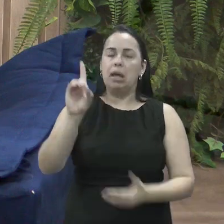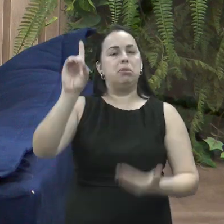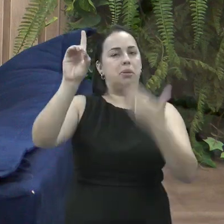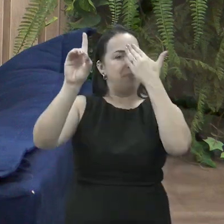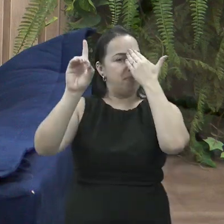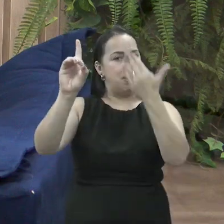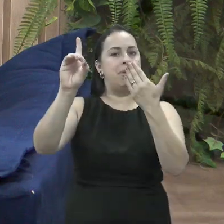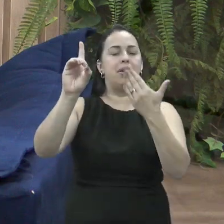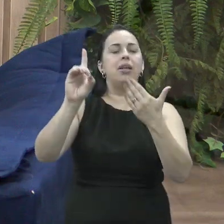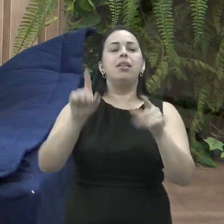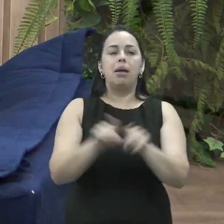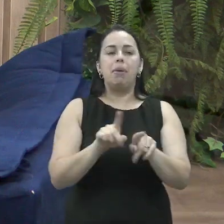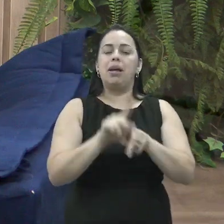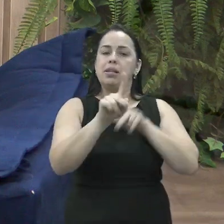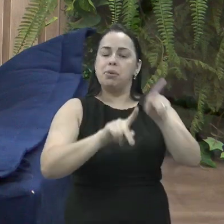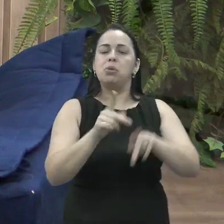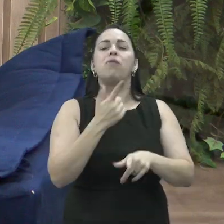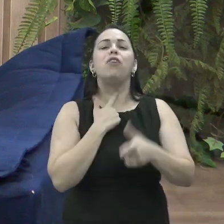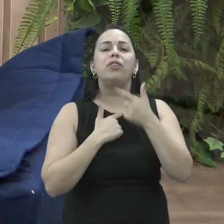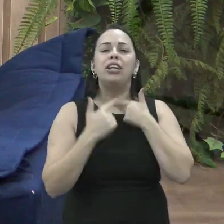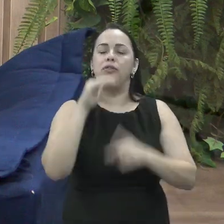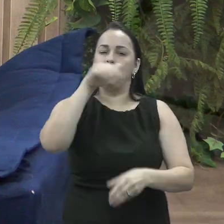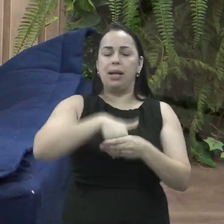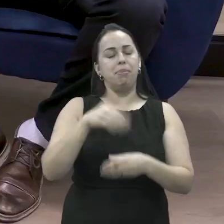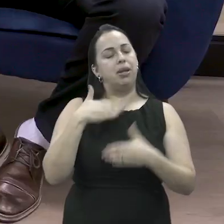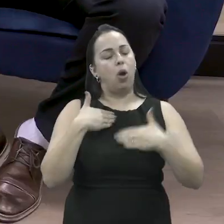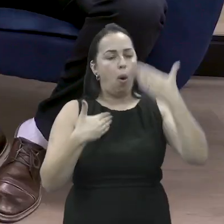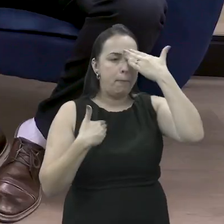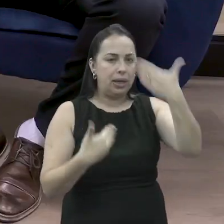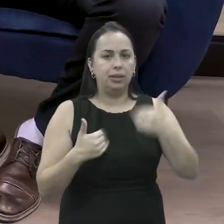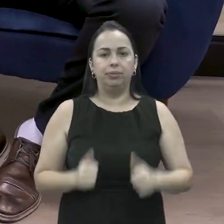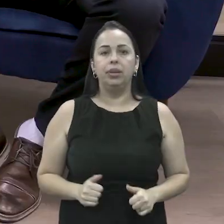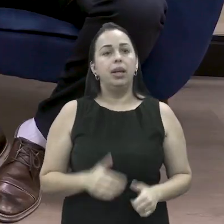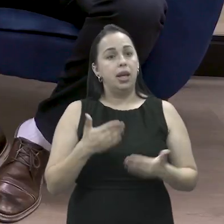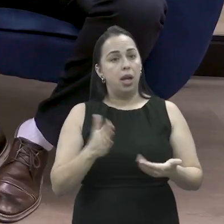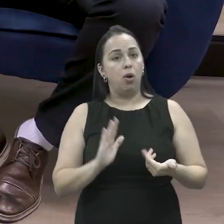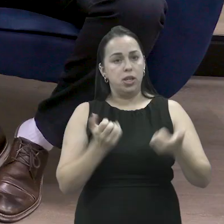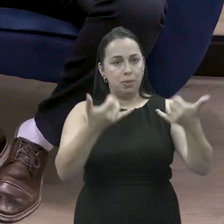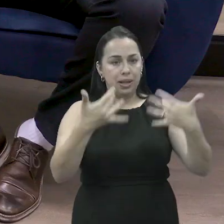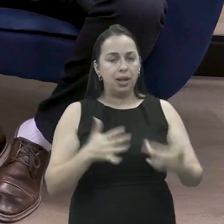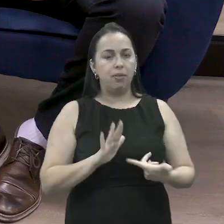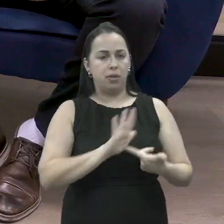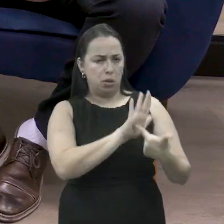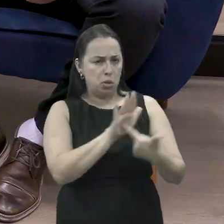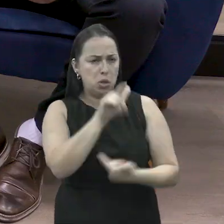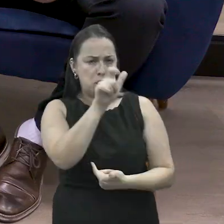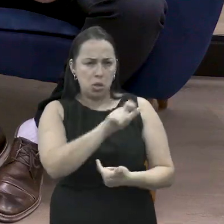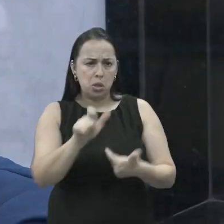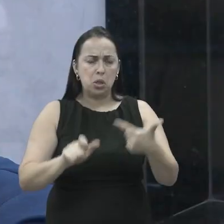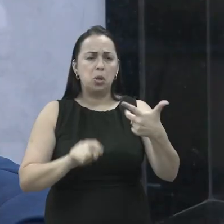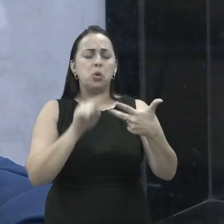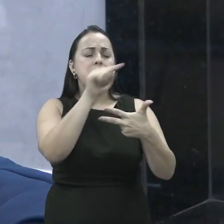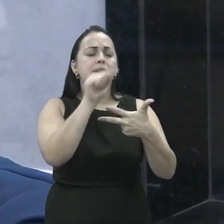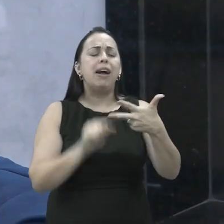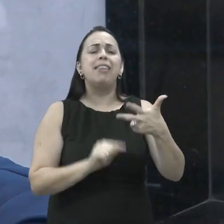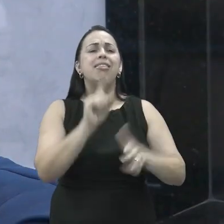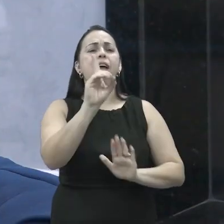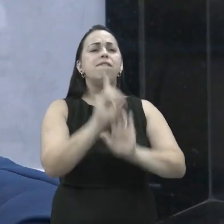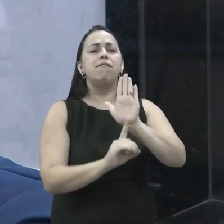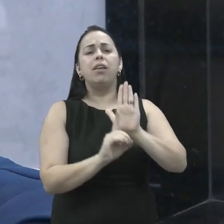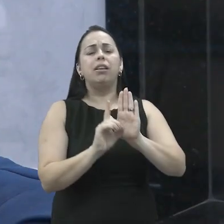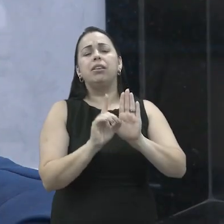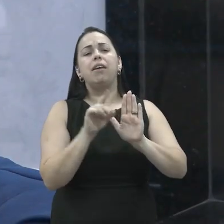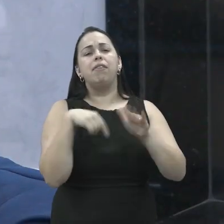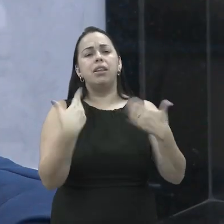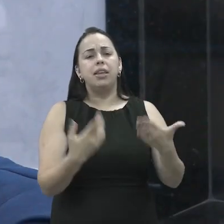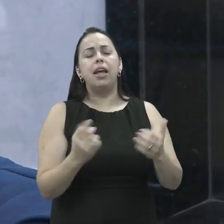primeiramente a Deus, né, pelo número de votos e todos aqueles que desejaram votar em mim. Cláudio, eu mencionei aqui na apresentação um pouquinho das suas bandeiras,